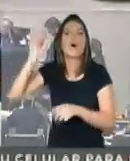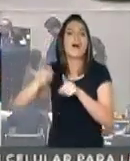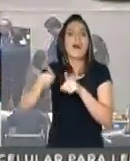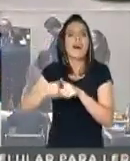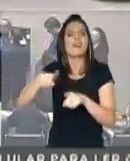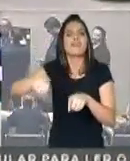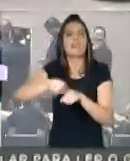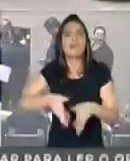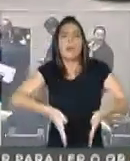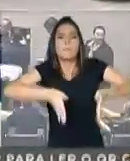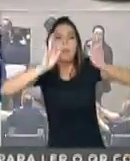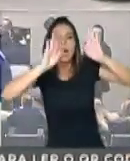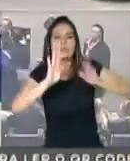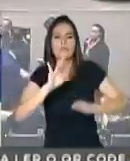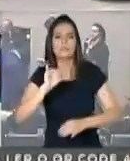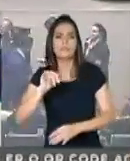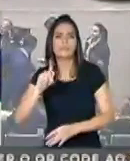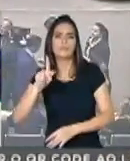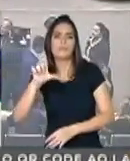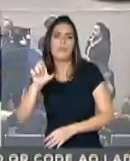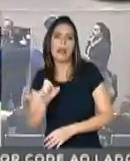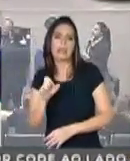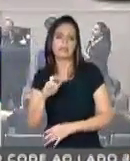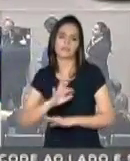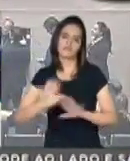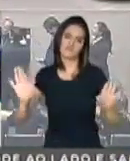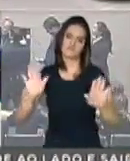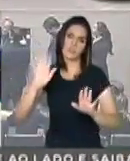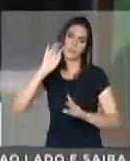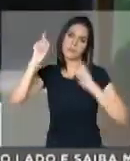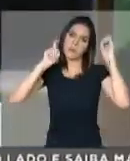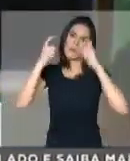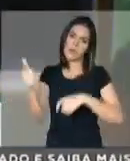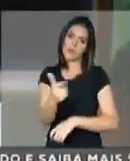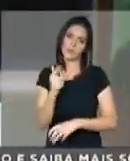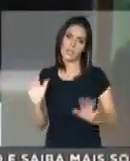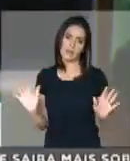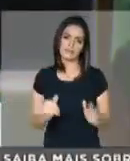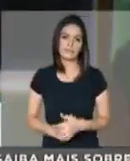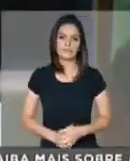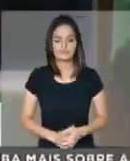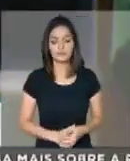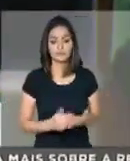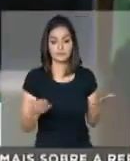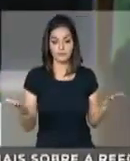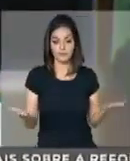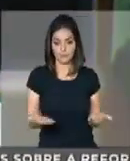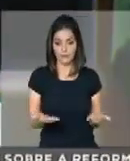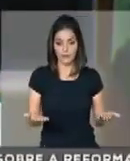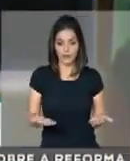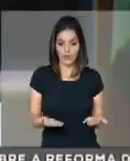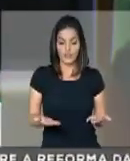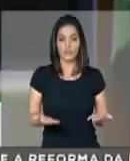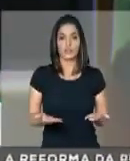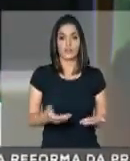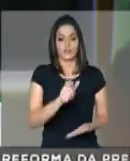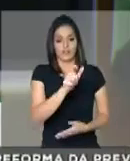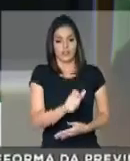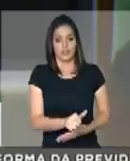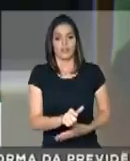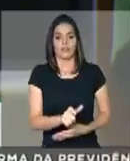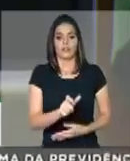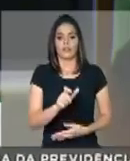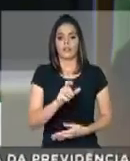Senhor presidente. Pela minoria. Senhoras e senhores, pela liderança da minoria. Deputados, deputadas, é